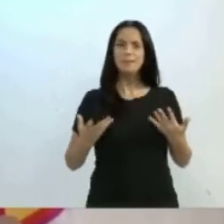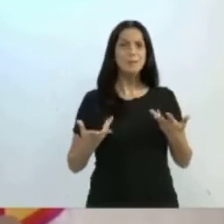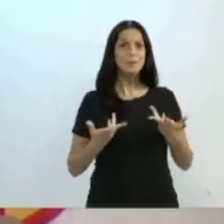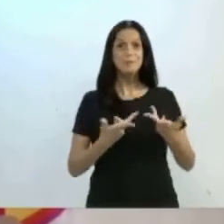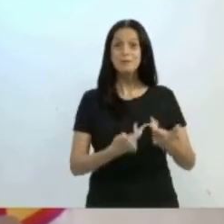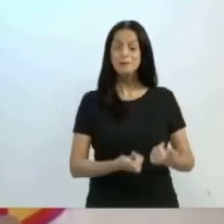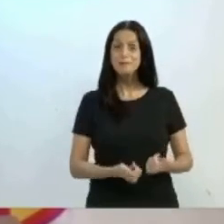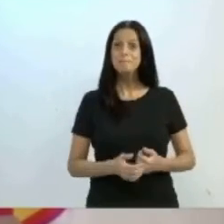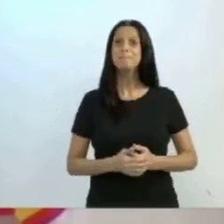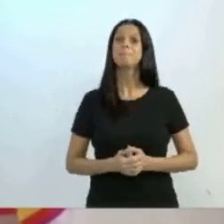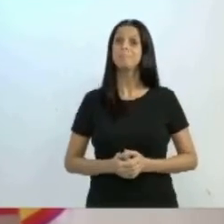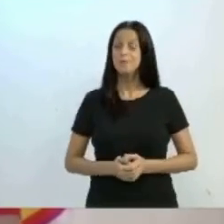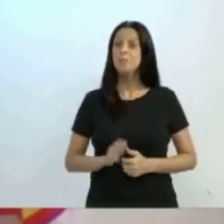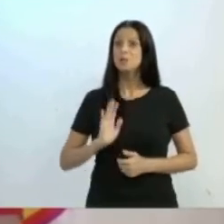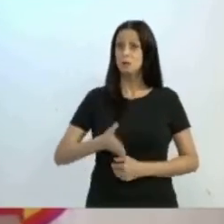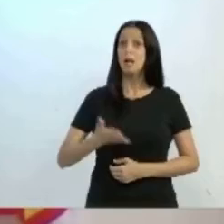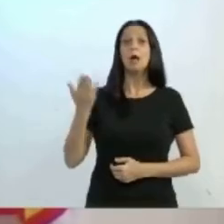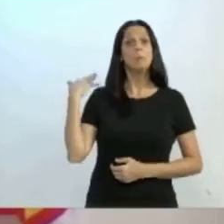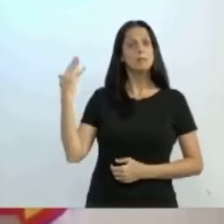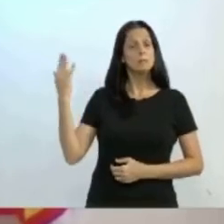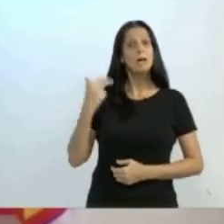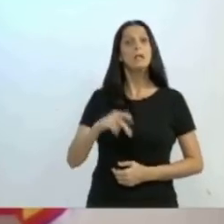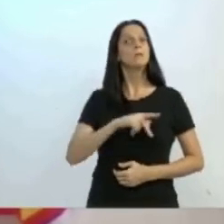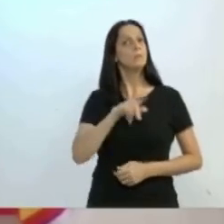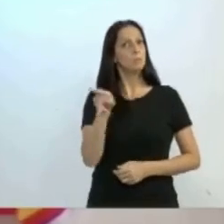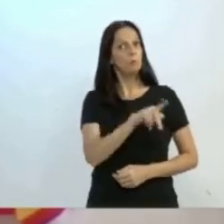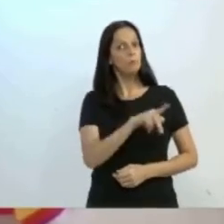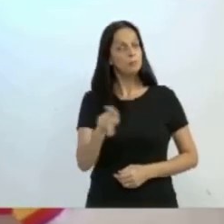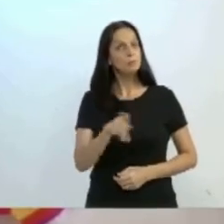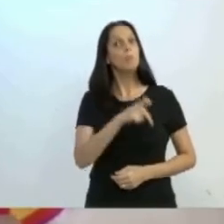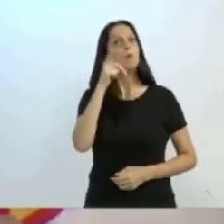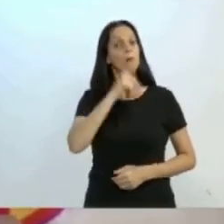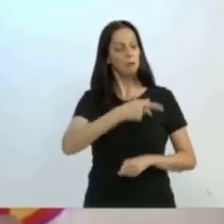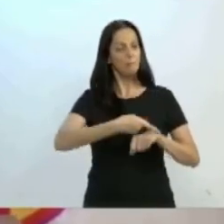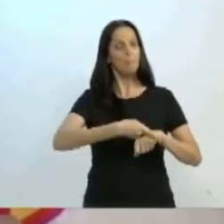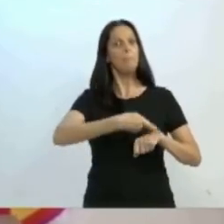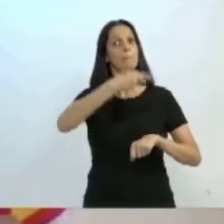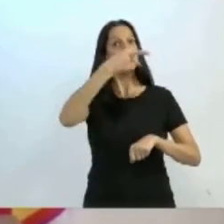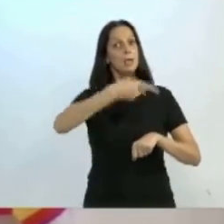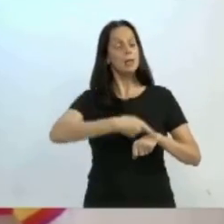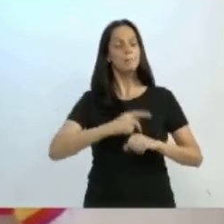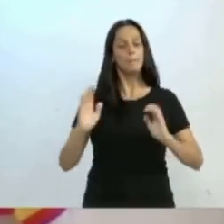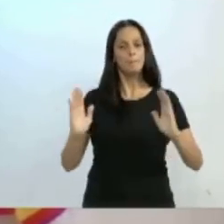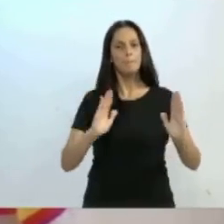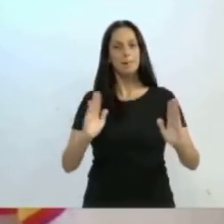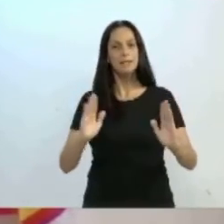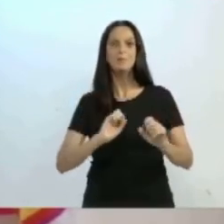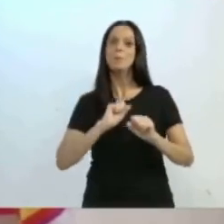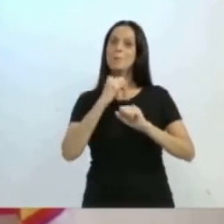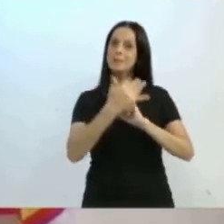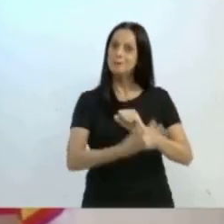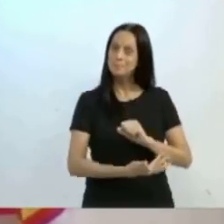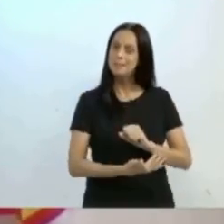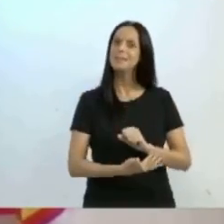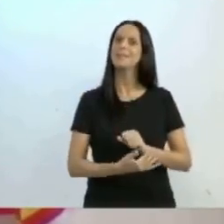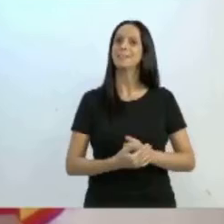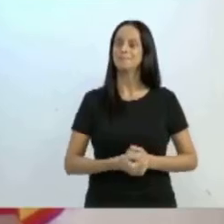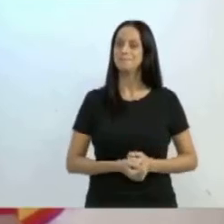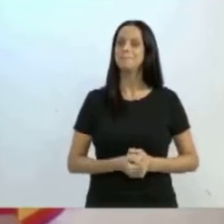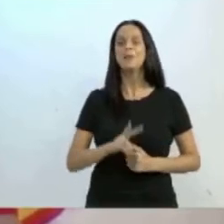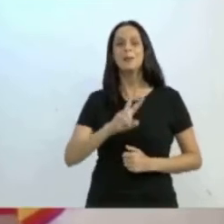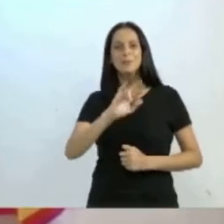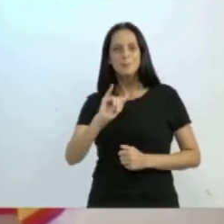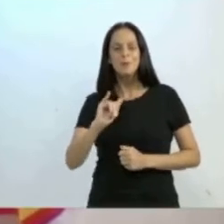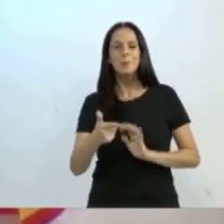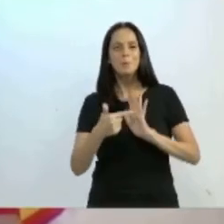foram premiados nacionalmente por boas práticas de educação infantil durante a pandemia que aqui escolhe puder fazer a gentileza colocar a foto